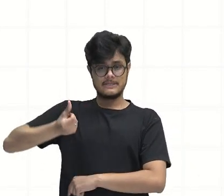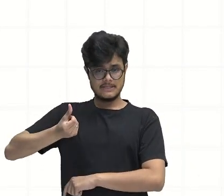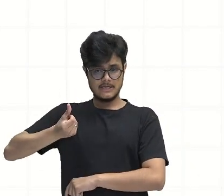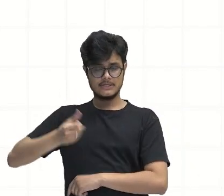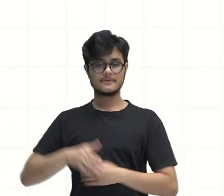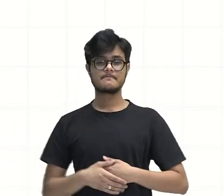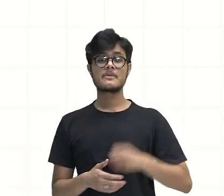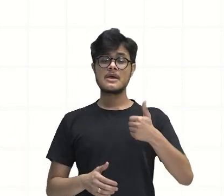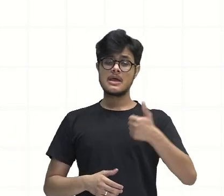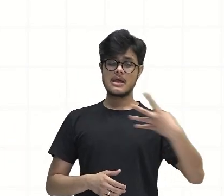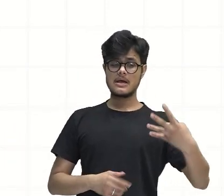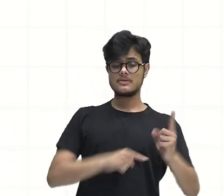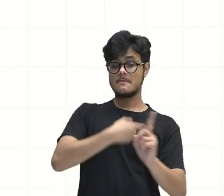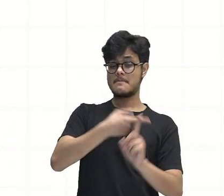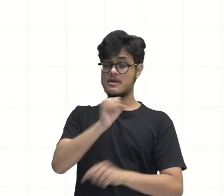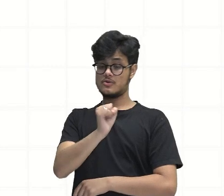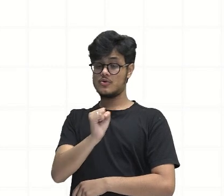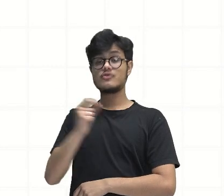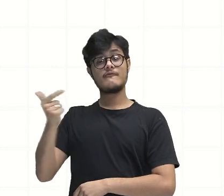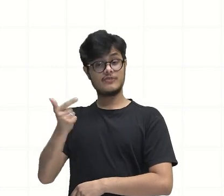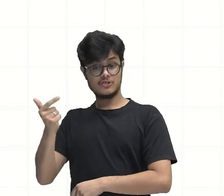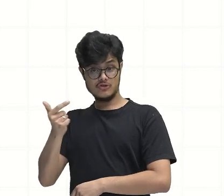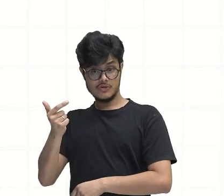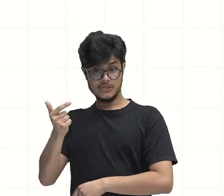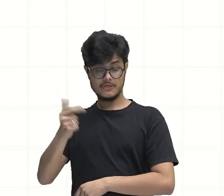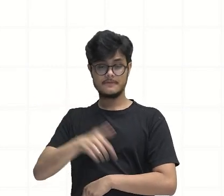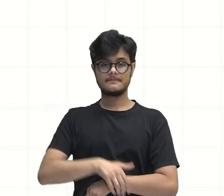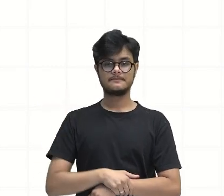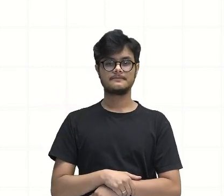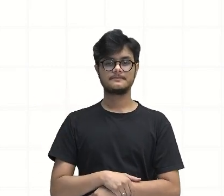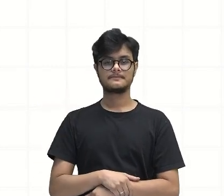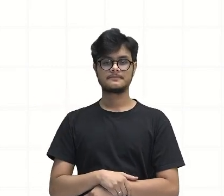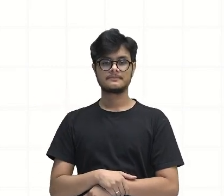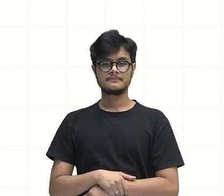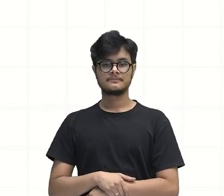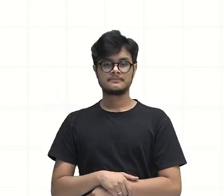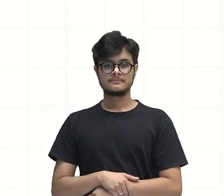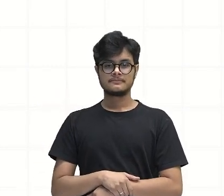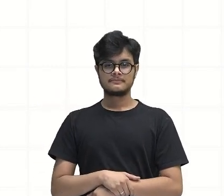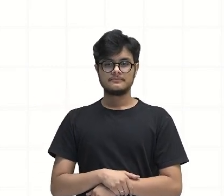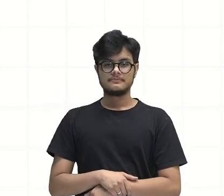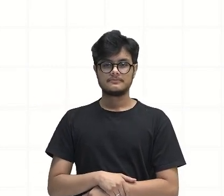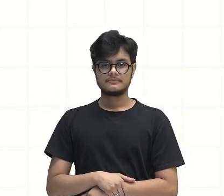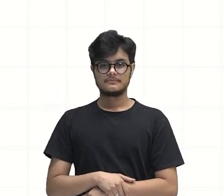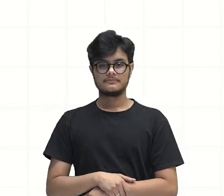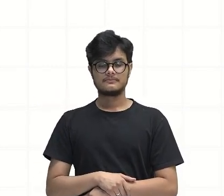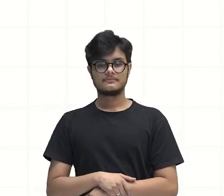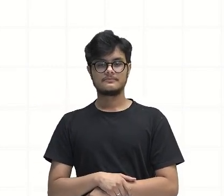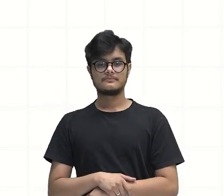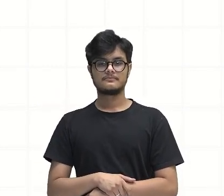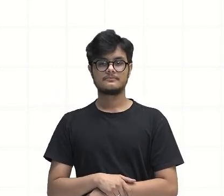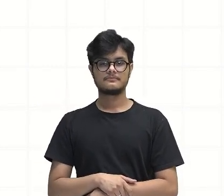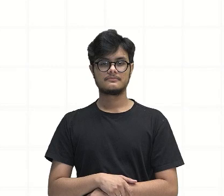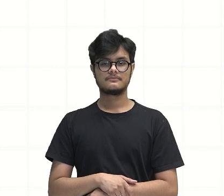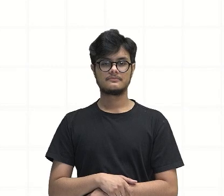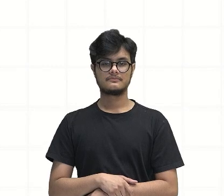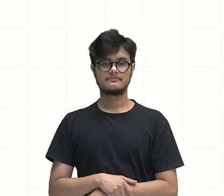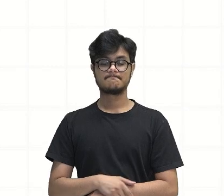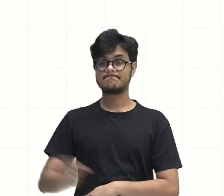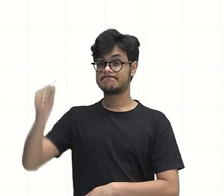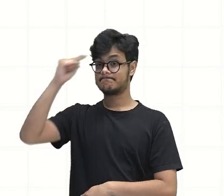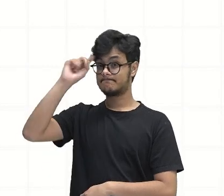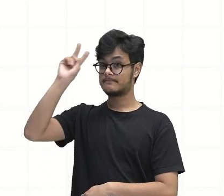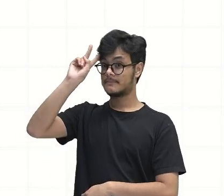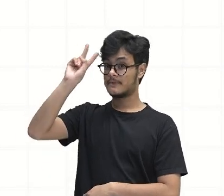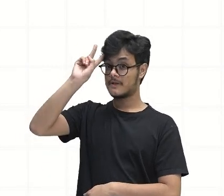mais 8, 22. Então, 14 mais 8, 22. Novamente, eu tenho que lembrar que